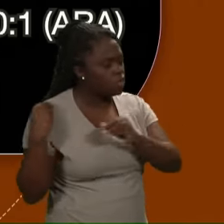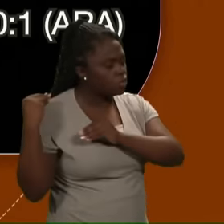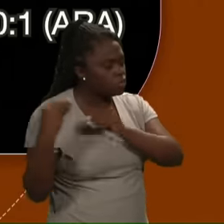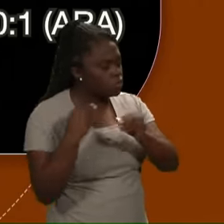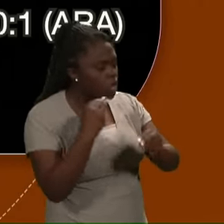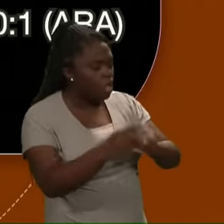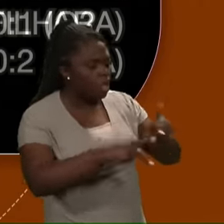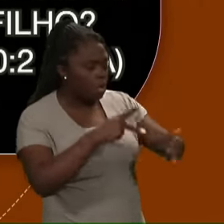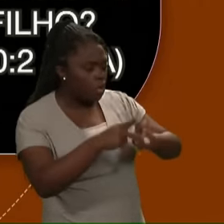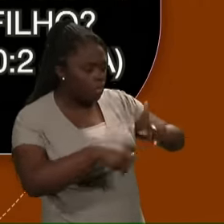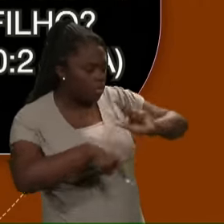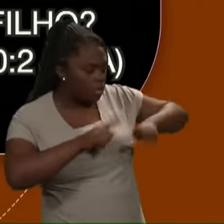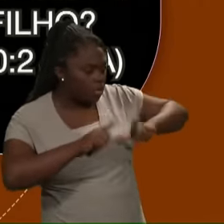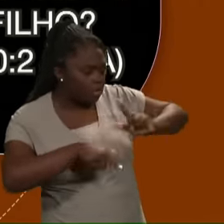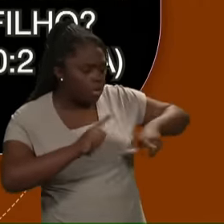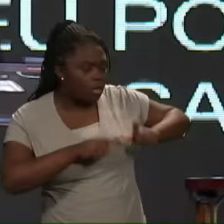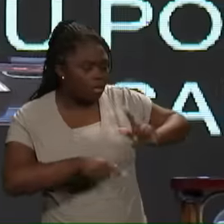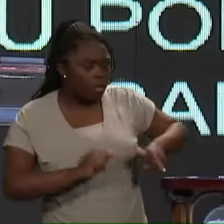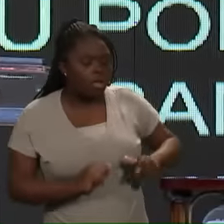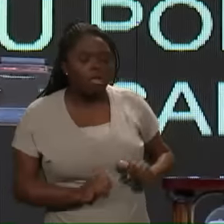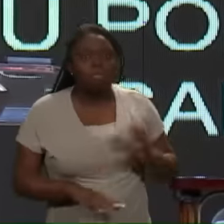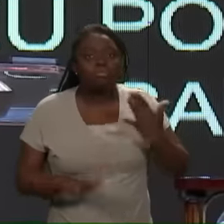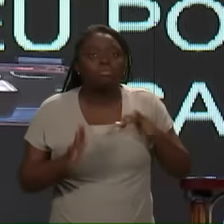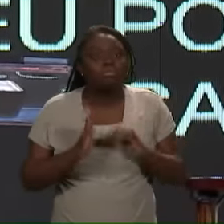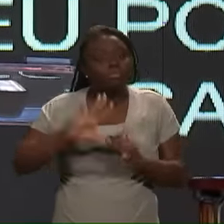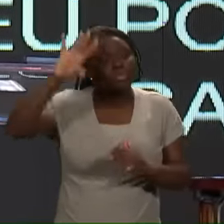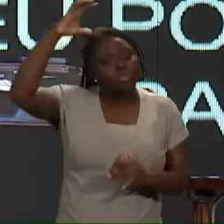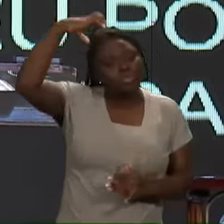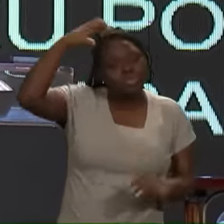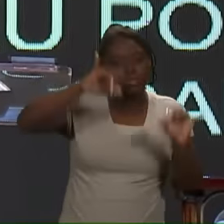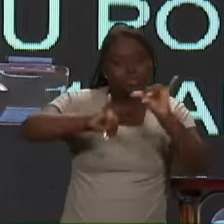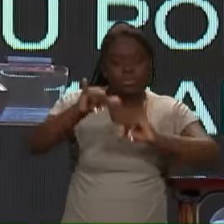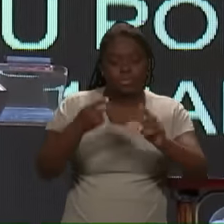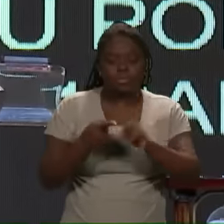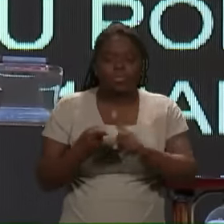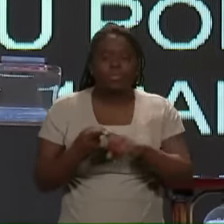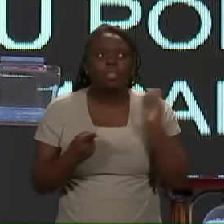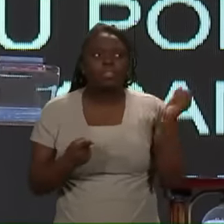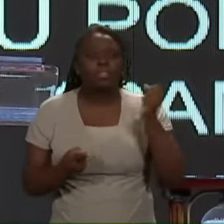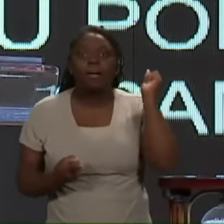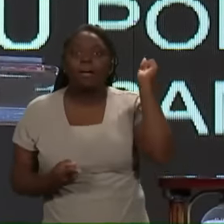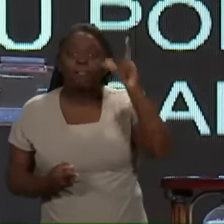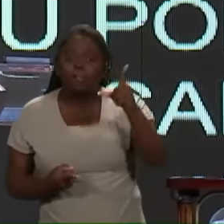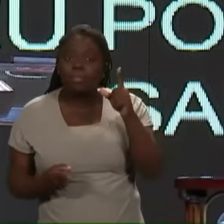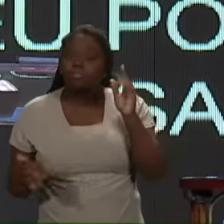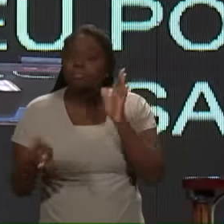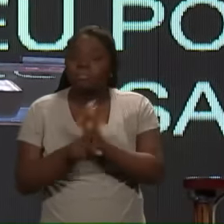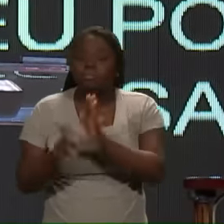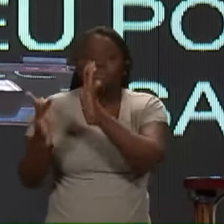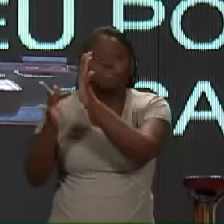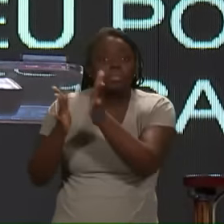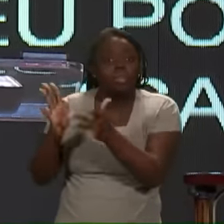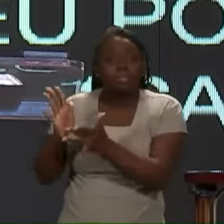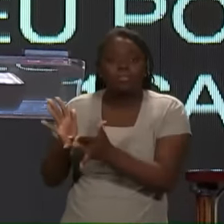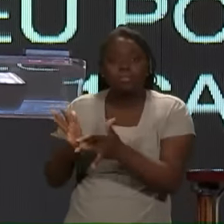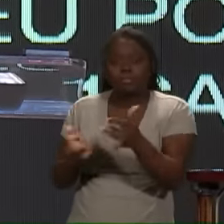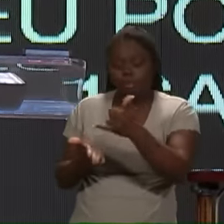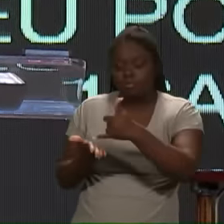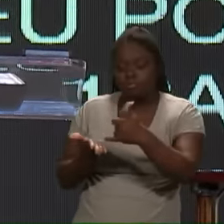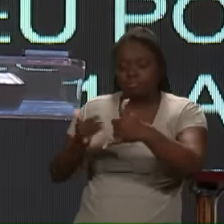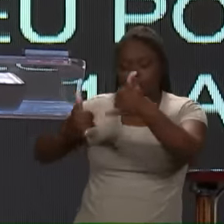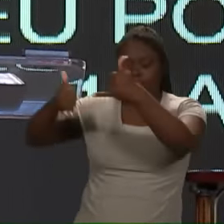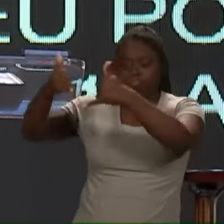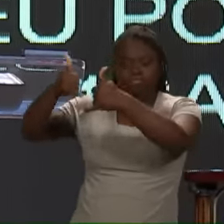o povo de Israel? Todos os reis eram ungidos, Davi foi, até o próprio Senhor Jesus.